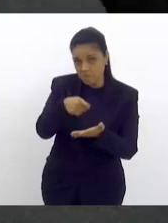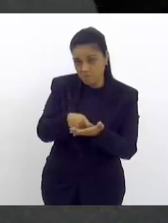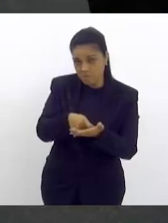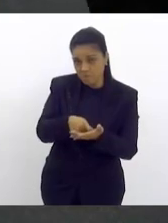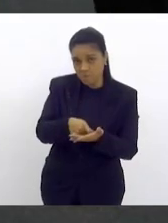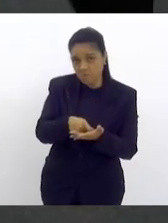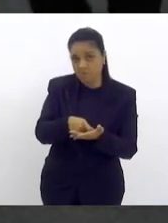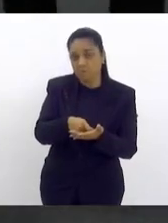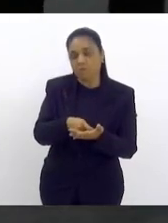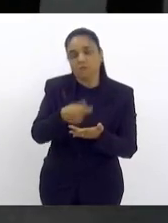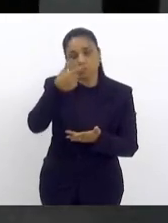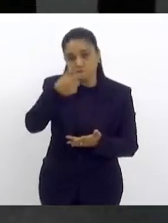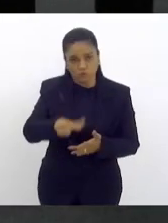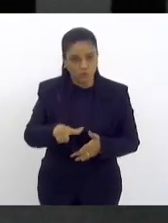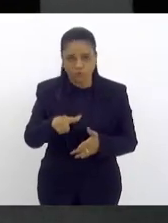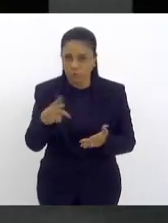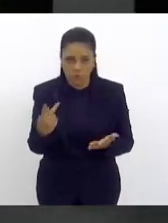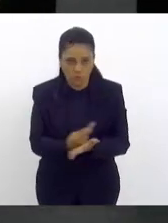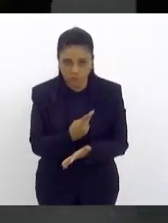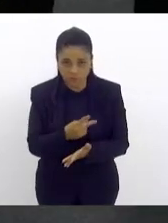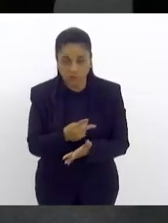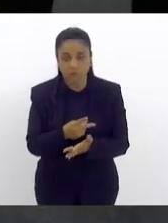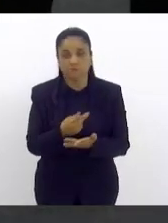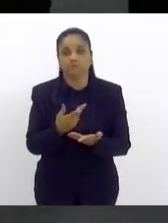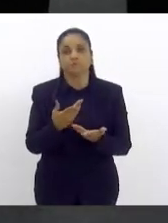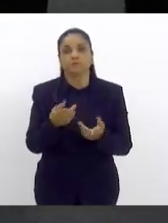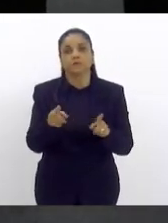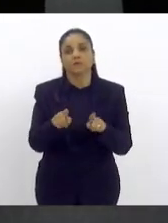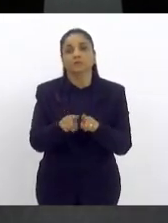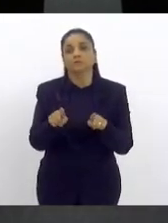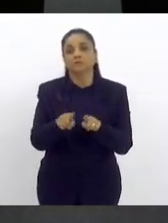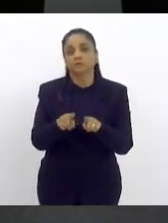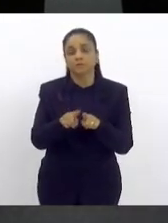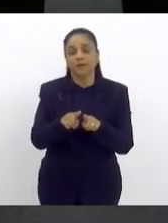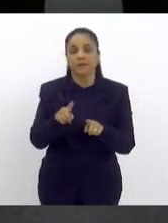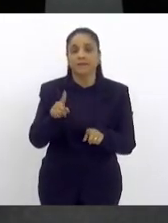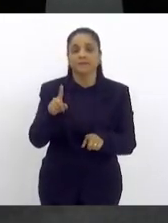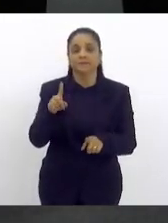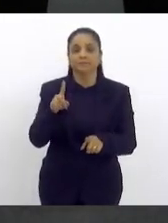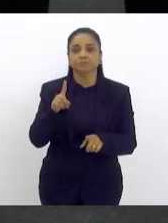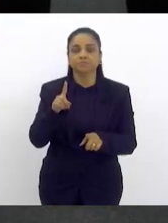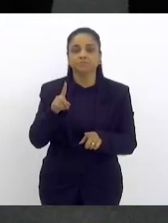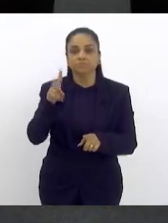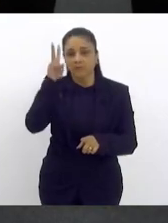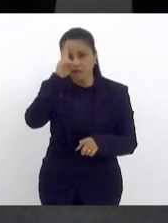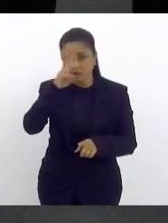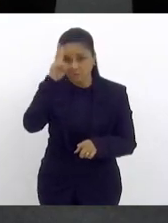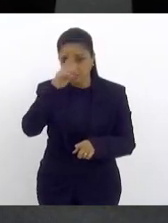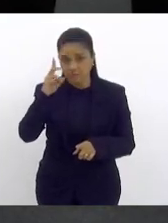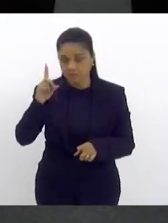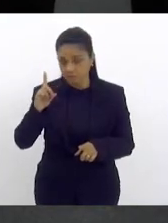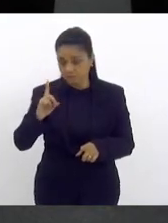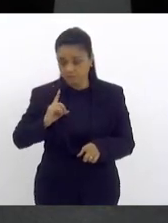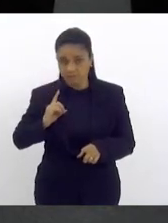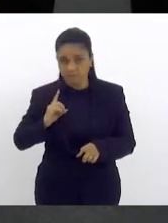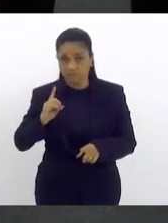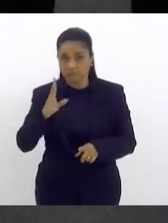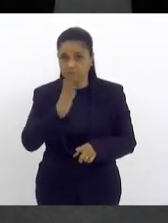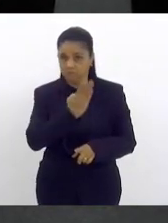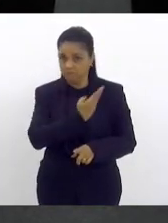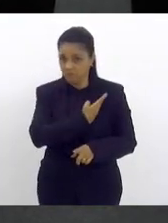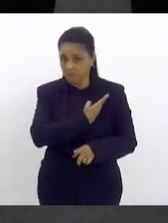e por fim Na Linha Do que falou a deputada Dani Balbi que lembrou também a revolução dos cravos